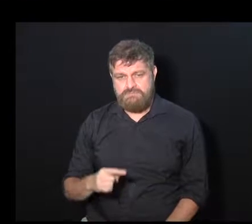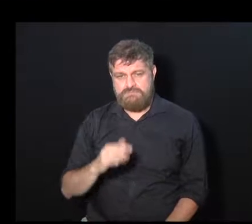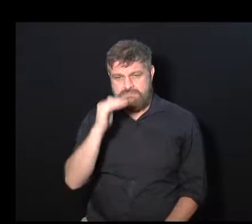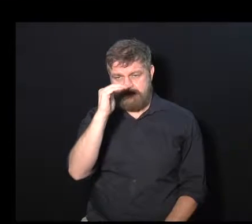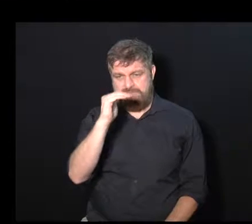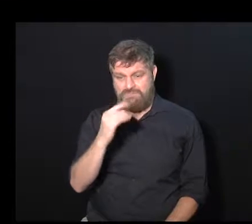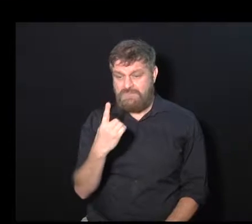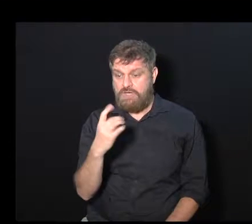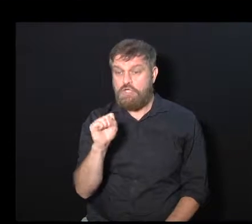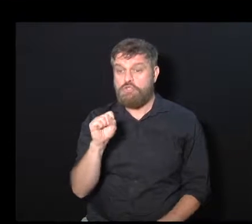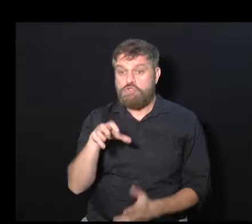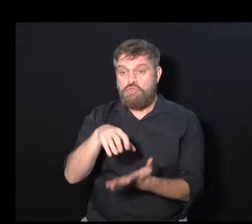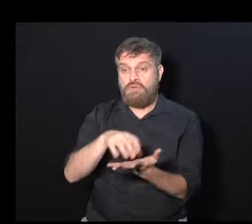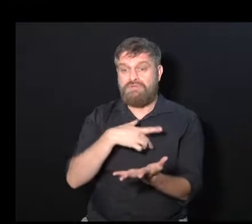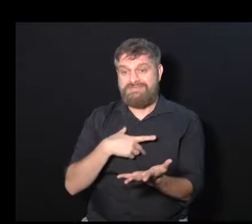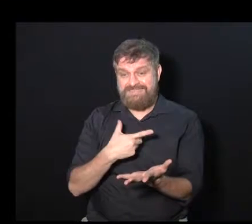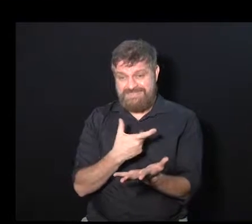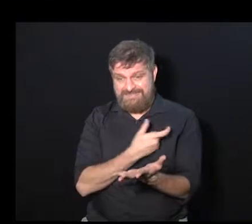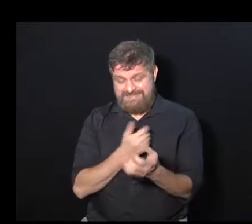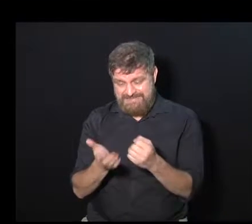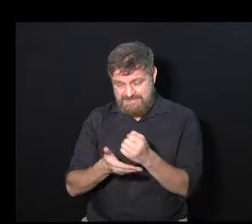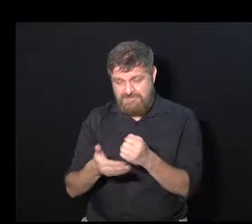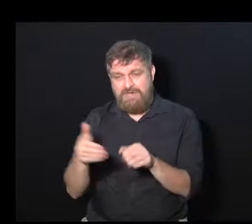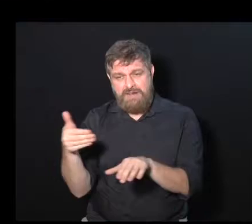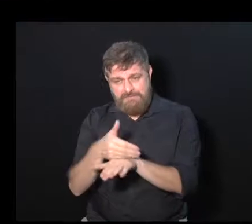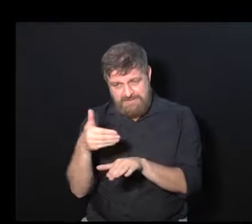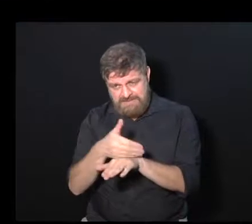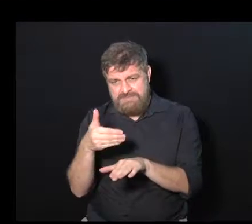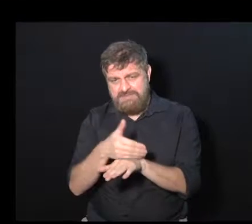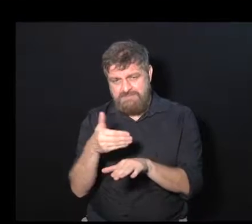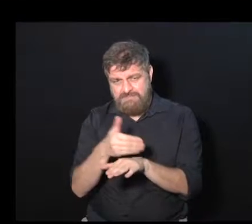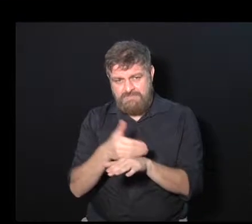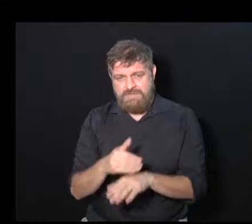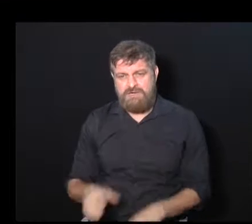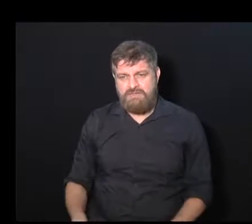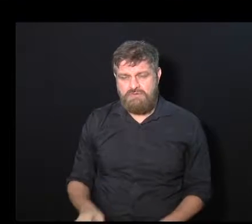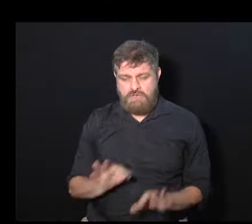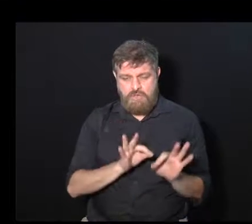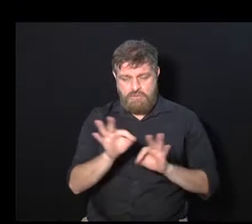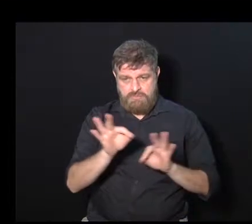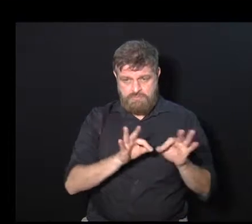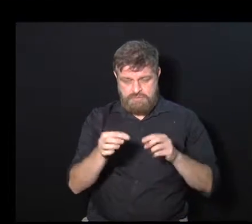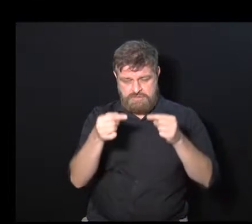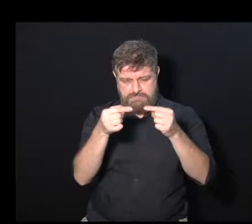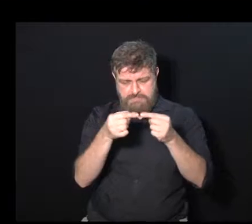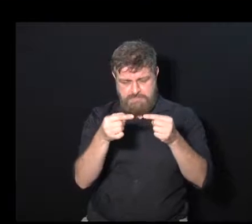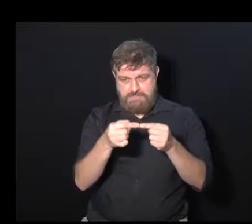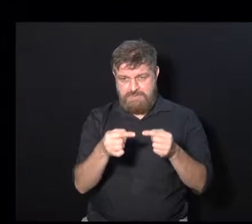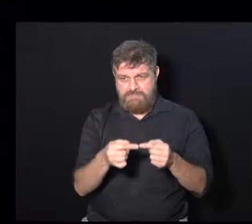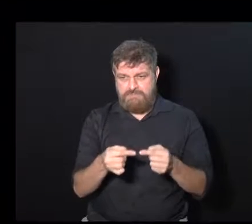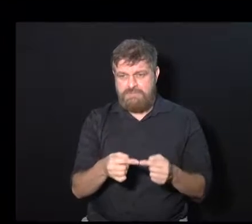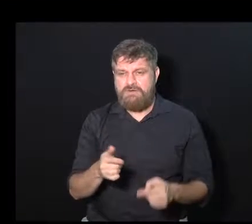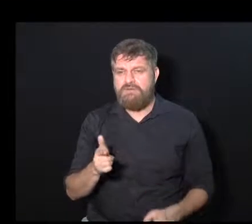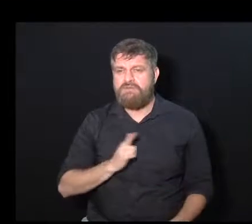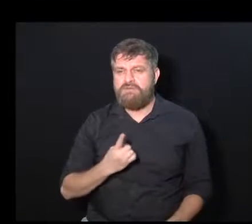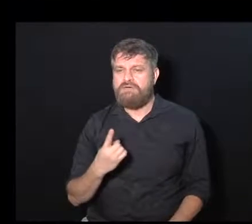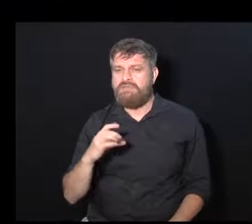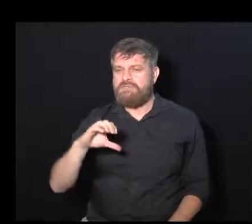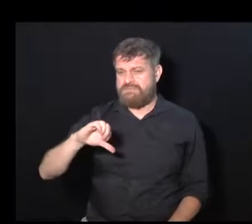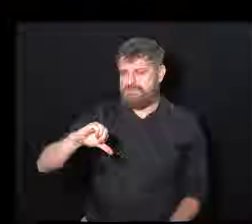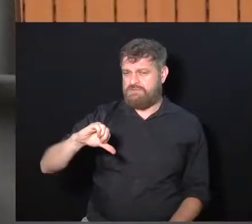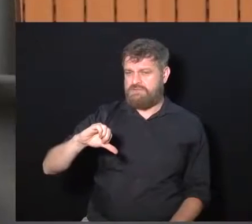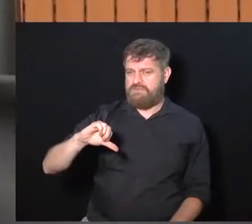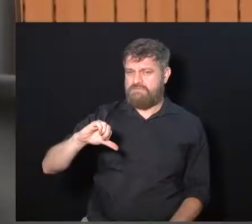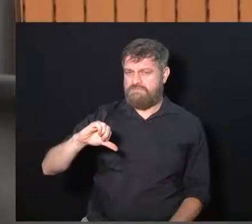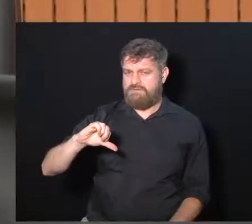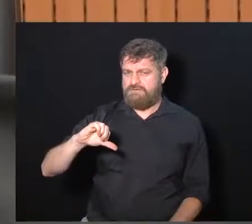as 18 unidades básicas que participaram conosco nesse projeto. Tem 19, viu?